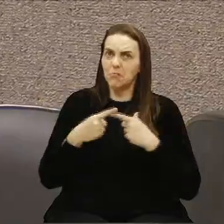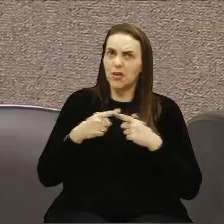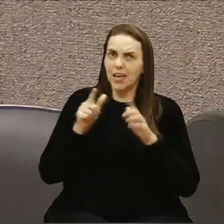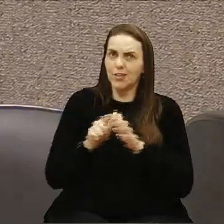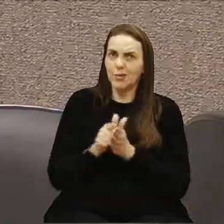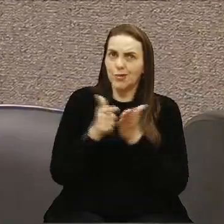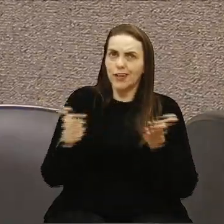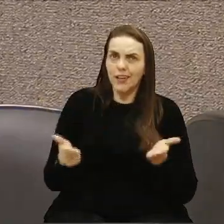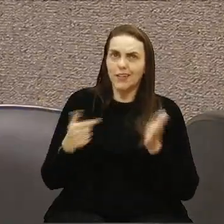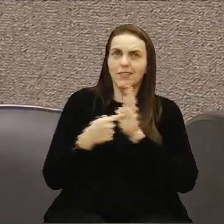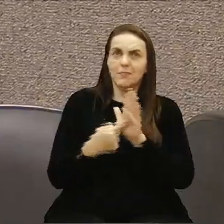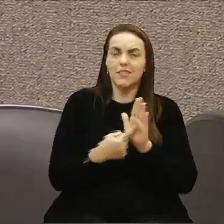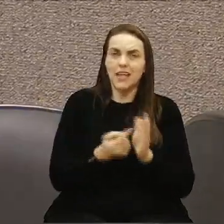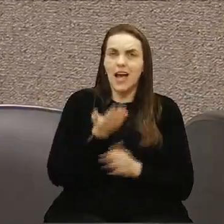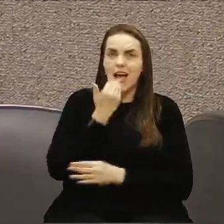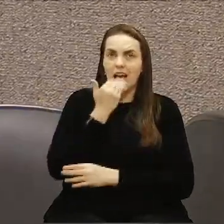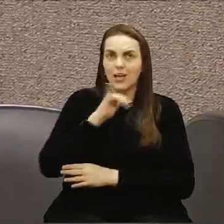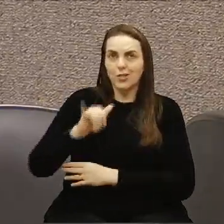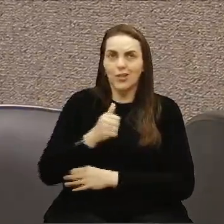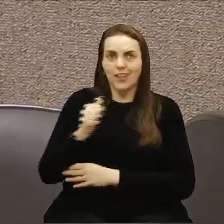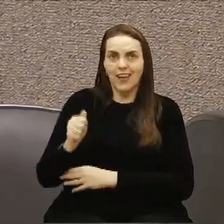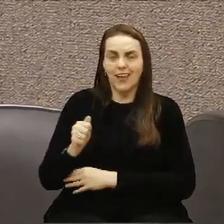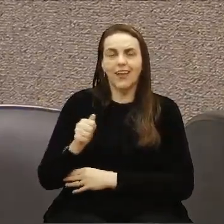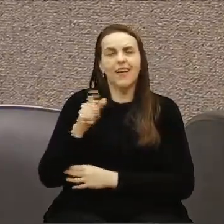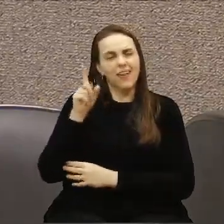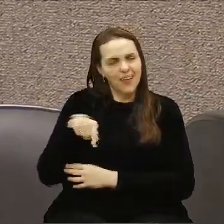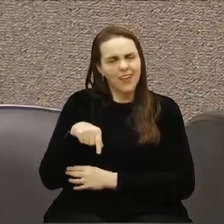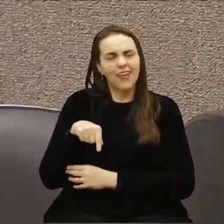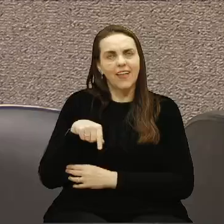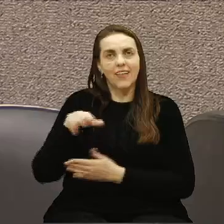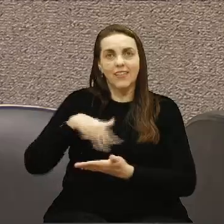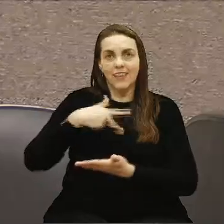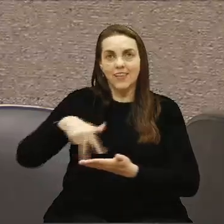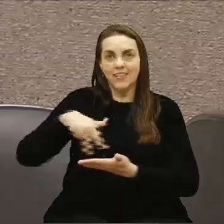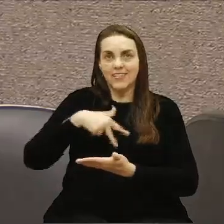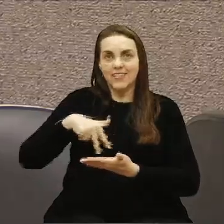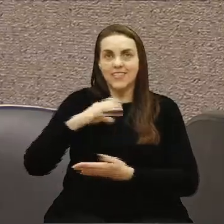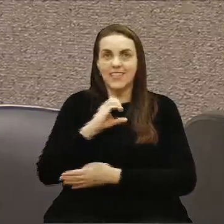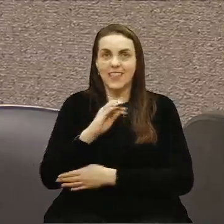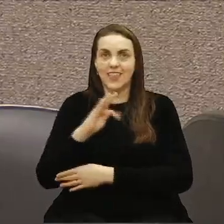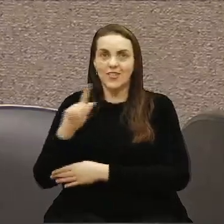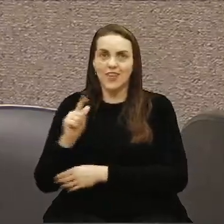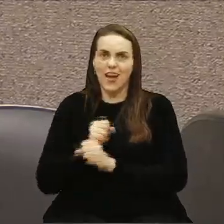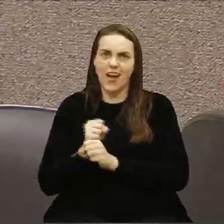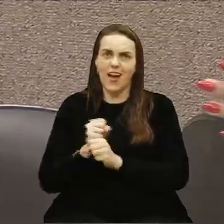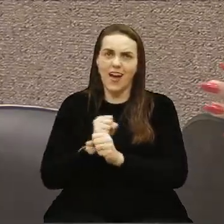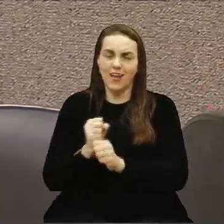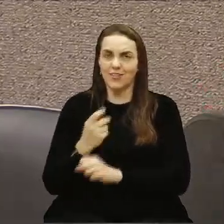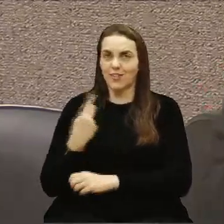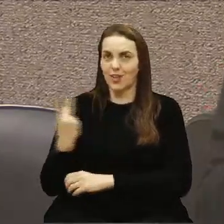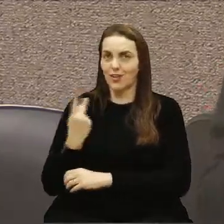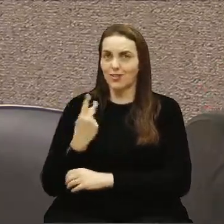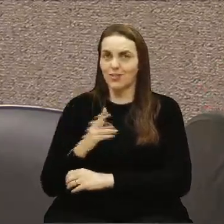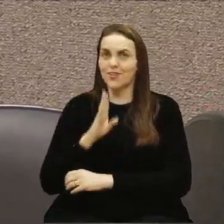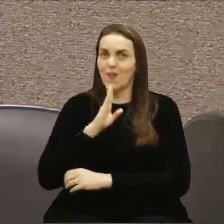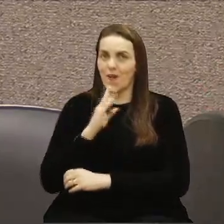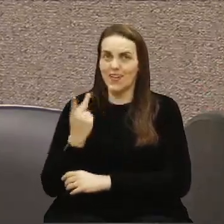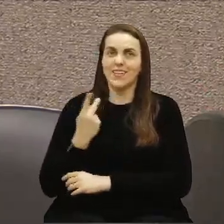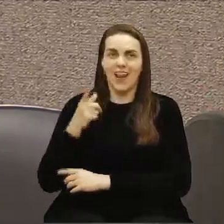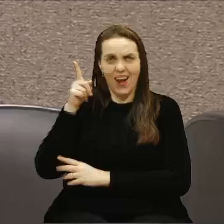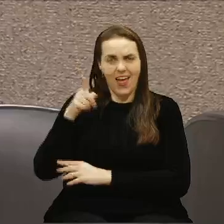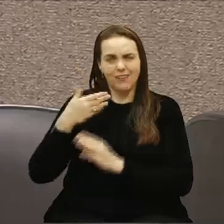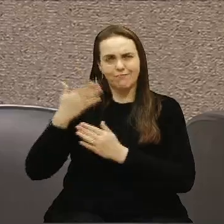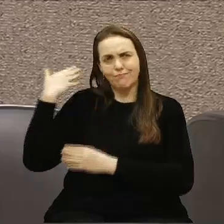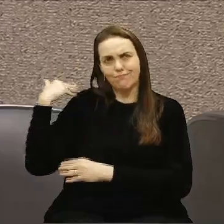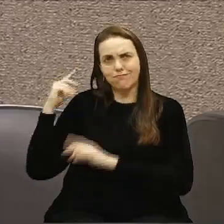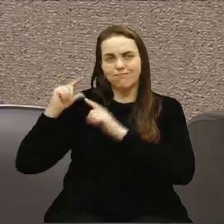jornalista, apresentadora do Jornal do Almoço, mas a Shirley Paravisi dançou em CTG por muitos anos, é de lá que a gente se conhece, do tempo dela no Imigrantes e Tradição e eu no